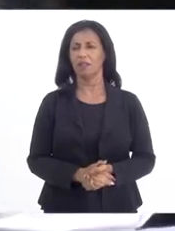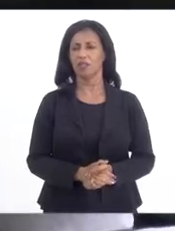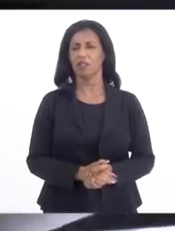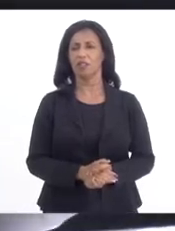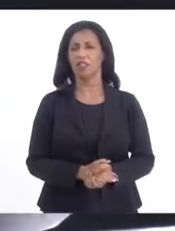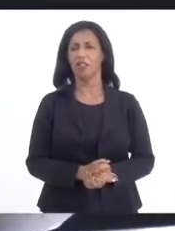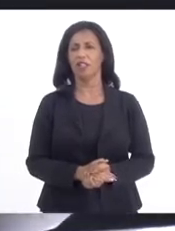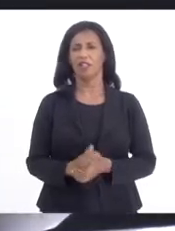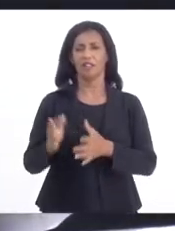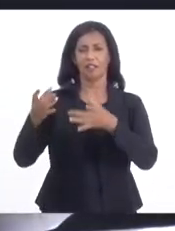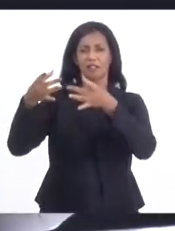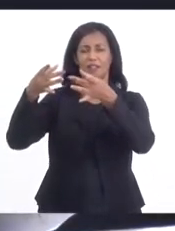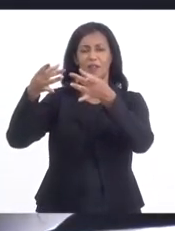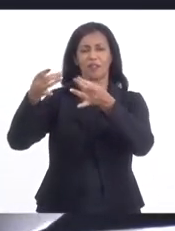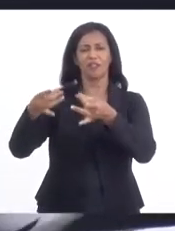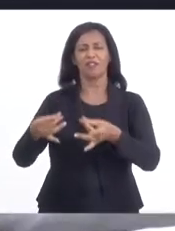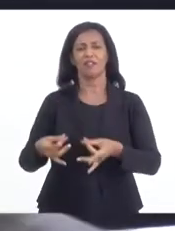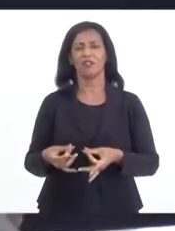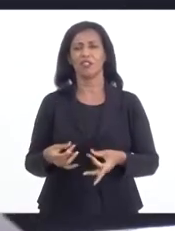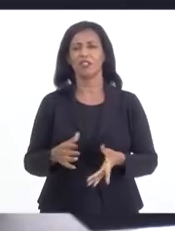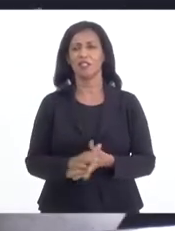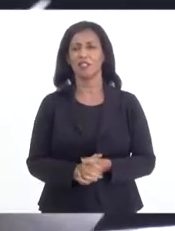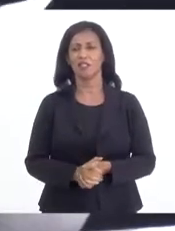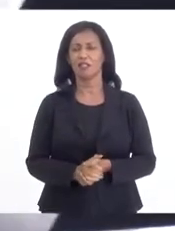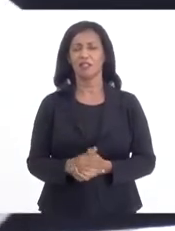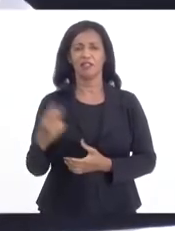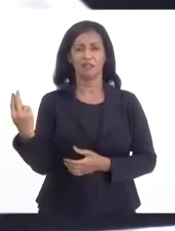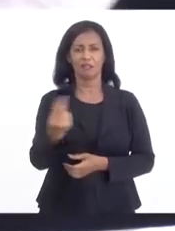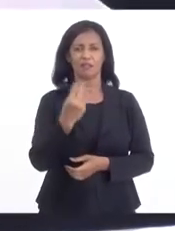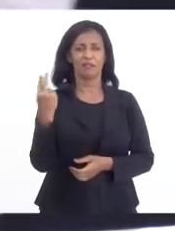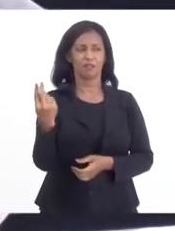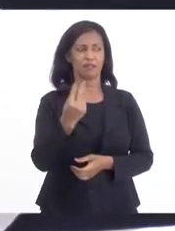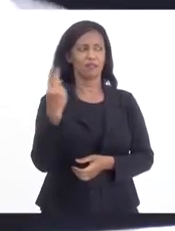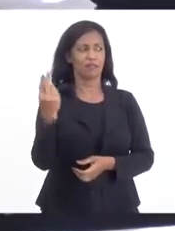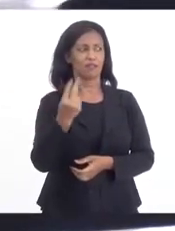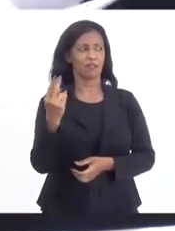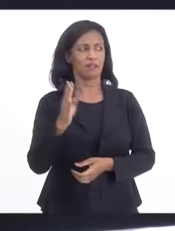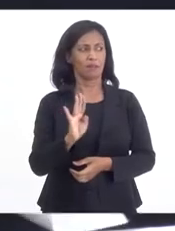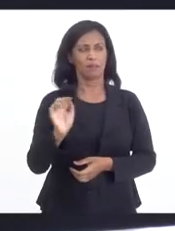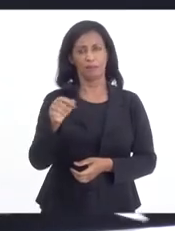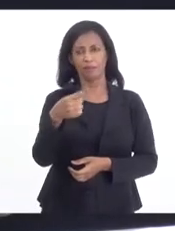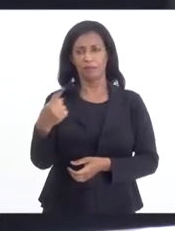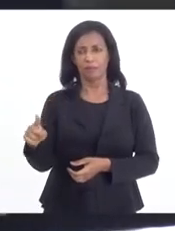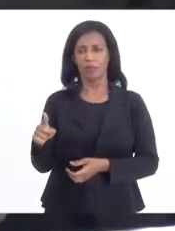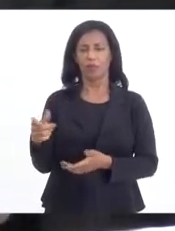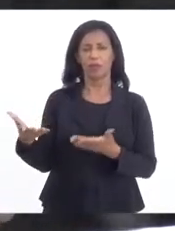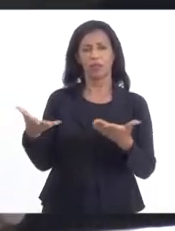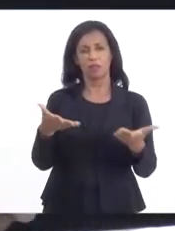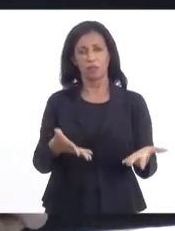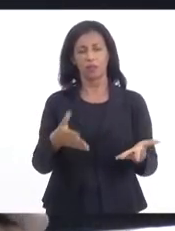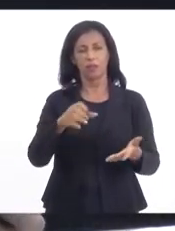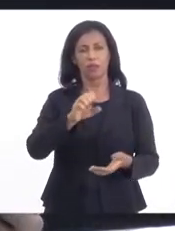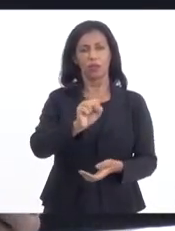definido claramente os valores de 92 bilhões, sendo que